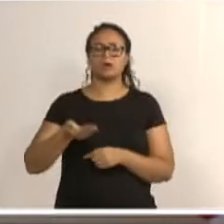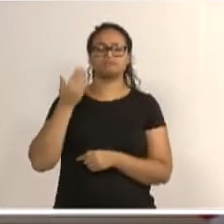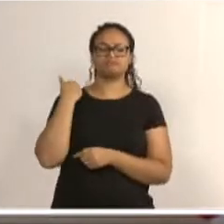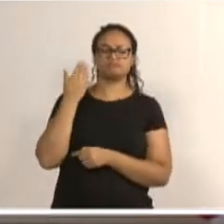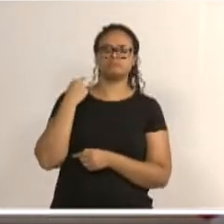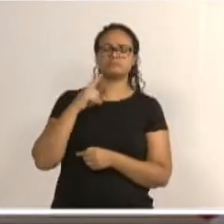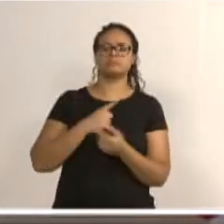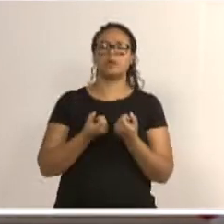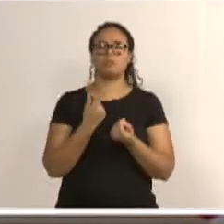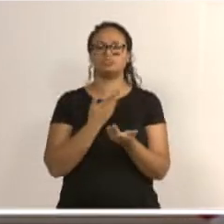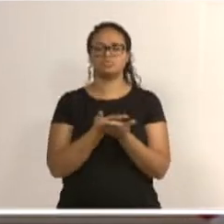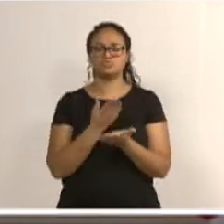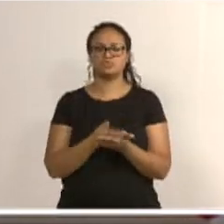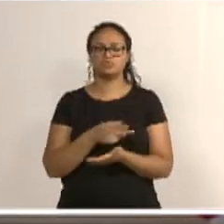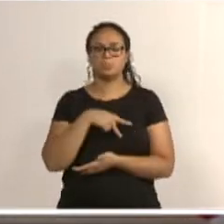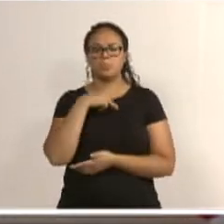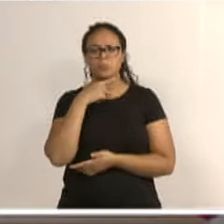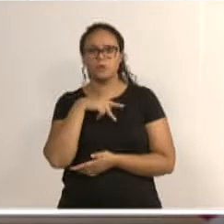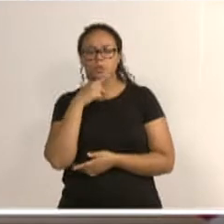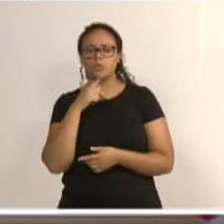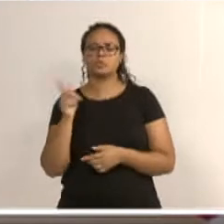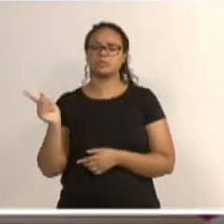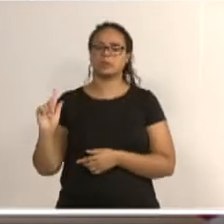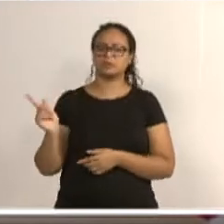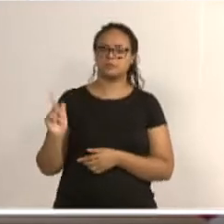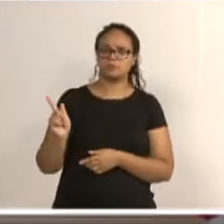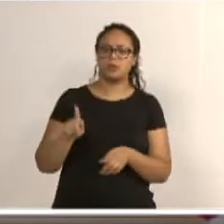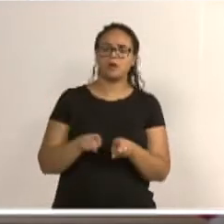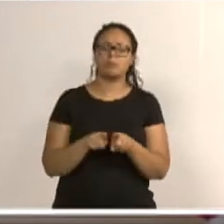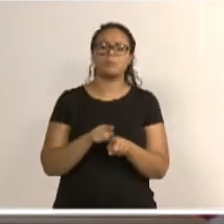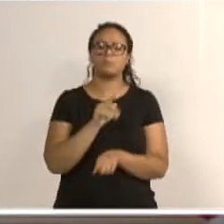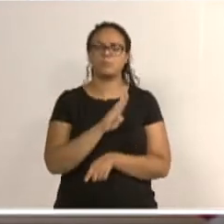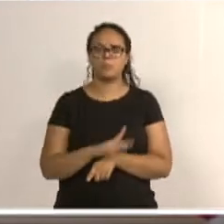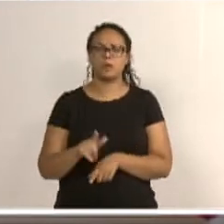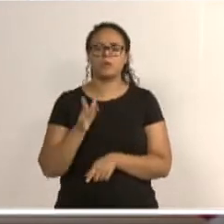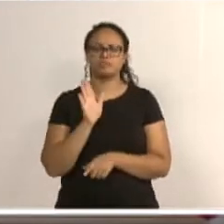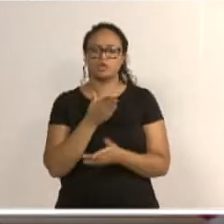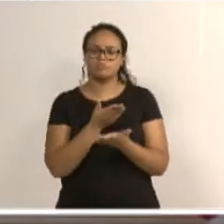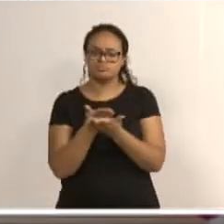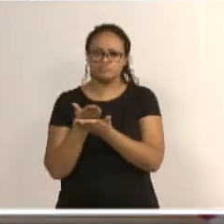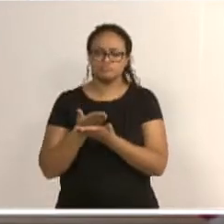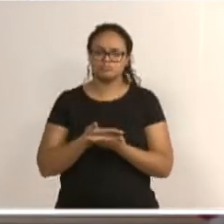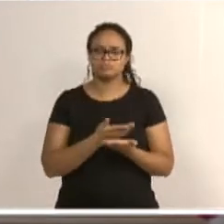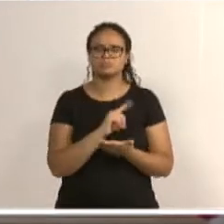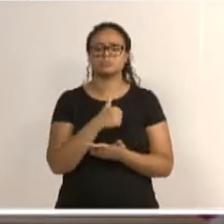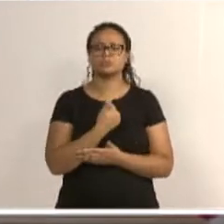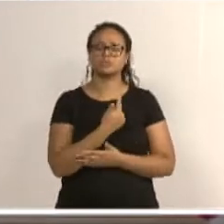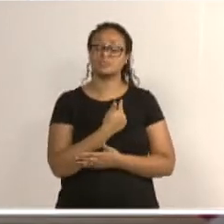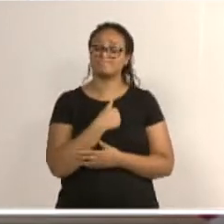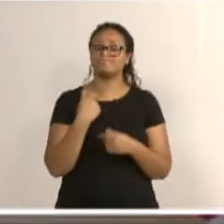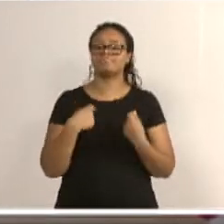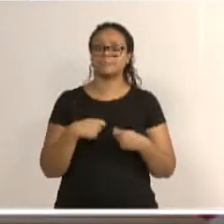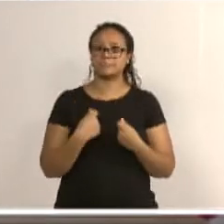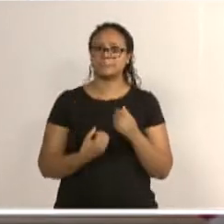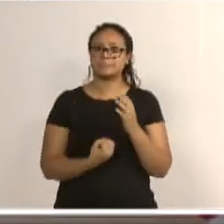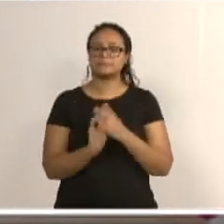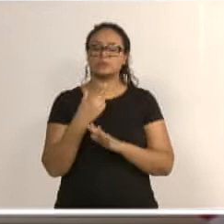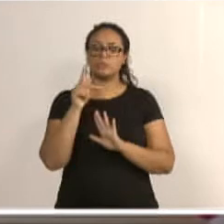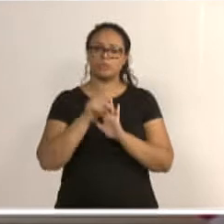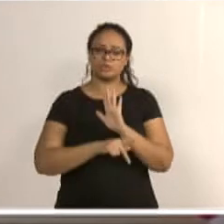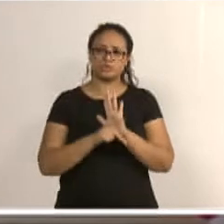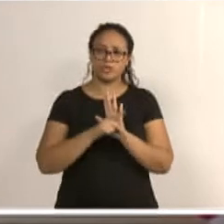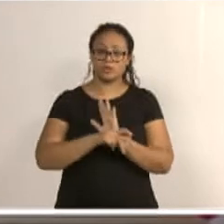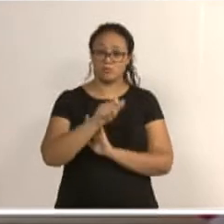estudo em Pomerode, tem estudo em Gaspar e tem um estudo em Blumenau. Então nós temos que agora, um dos projetos que a AGIR